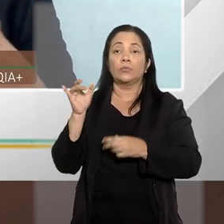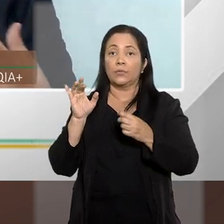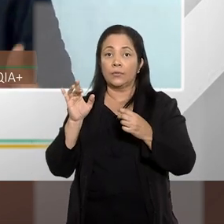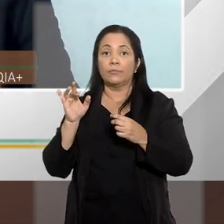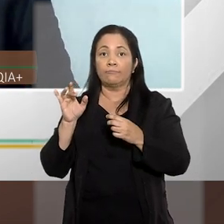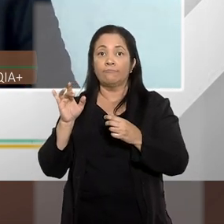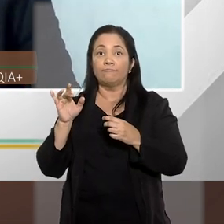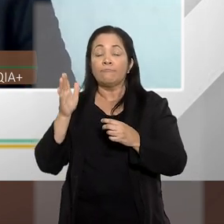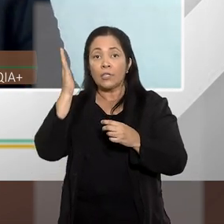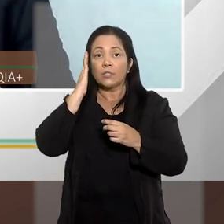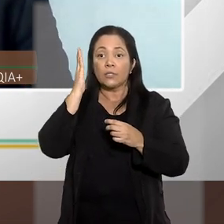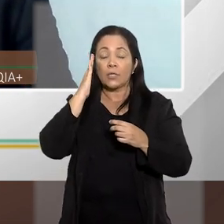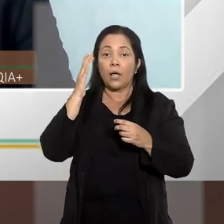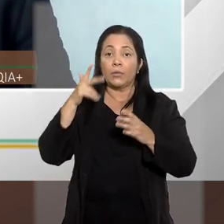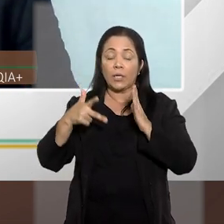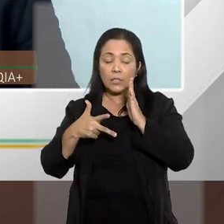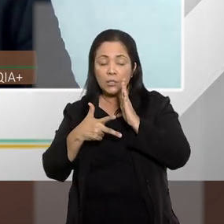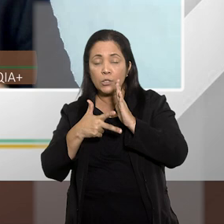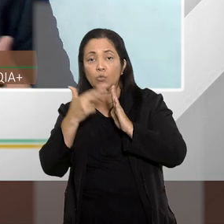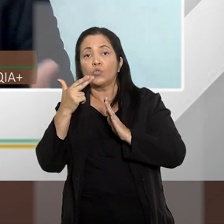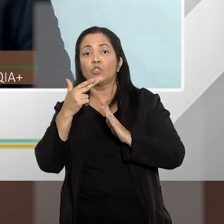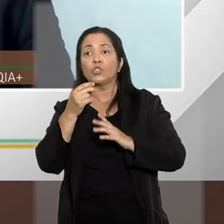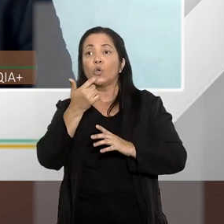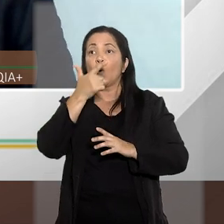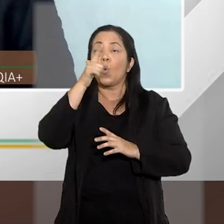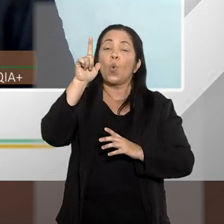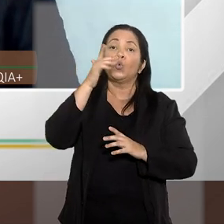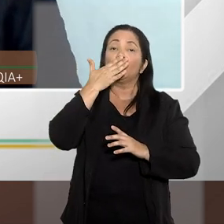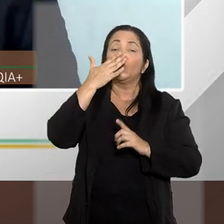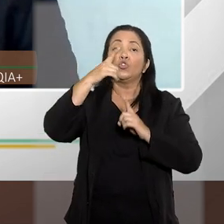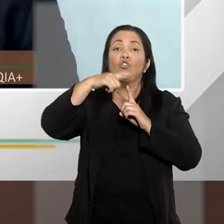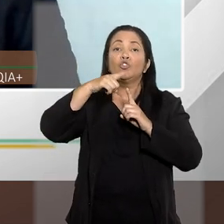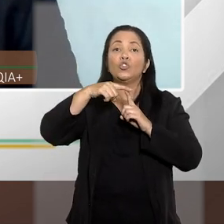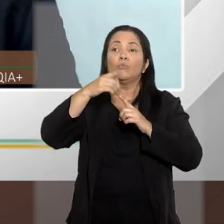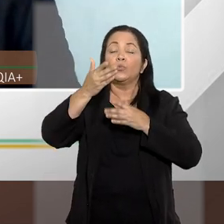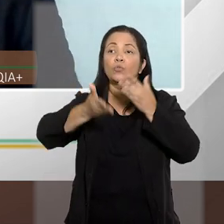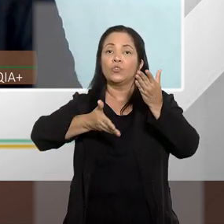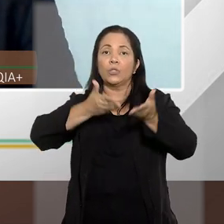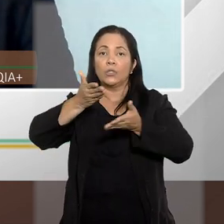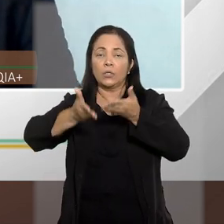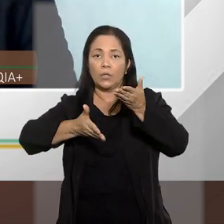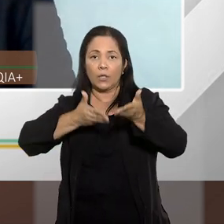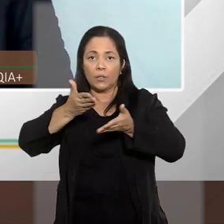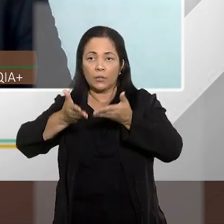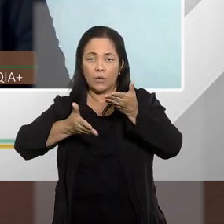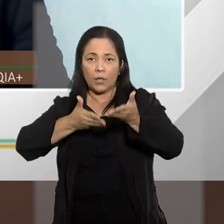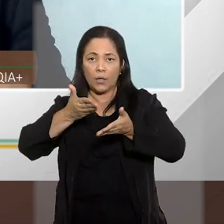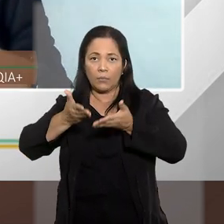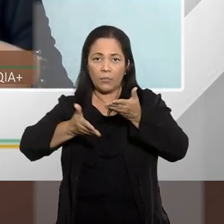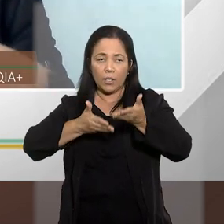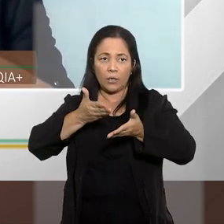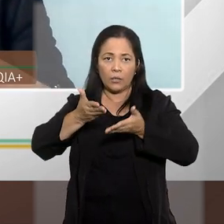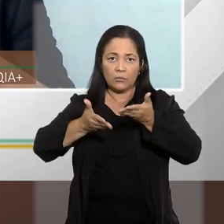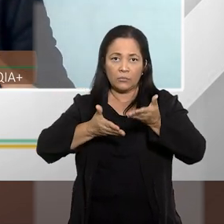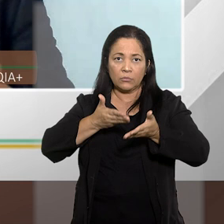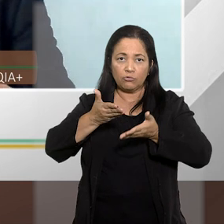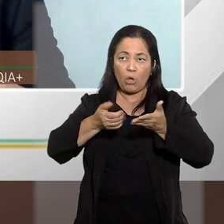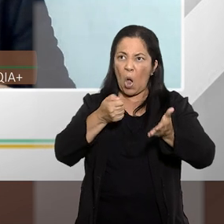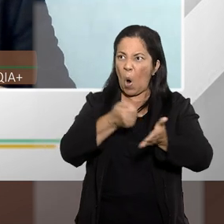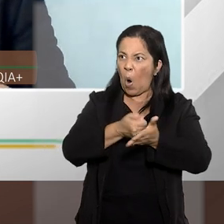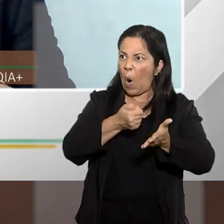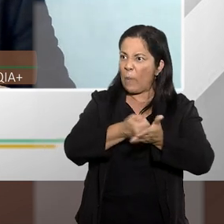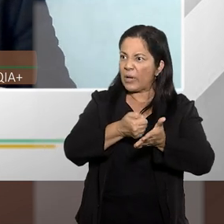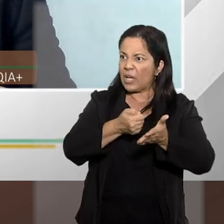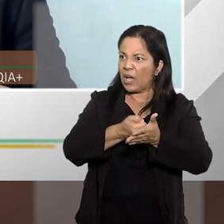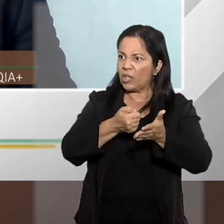a cirurgias ou outros tipos de tratamentos não são necessários para a autodeterminação de gênero, e na medida em que essa